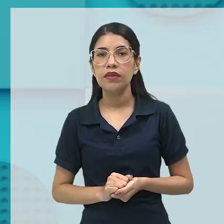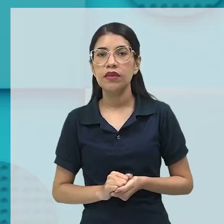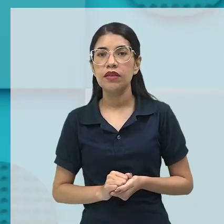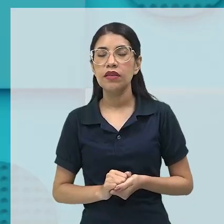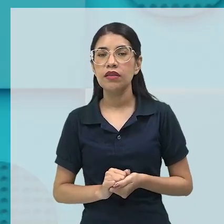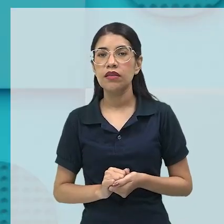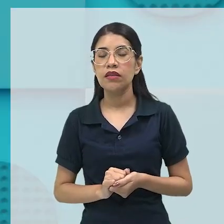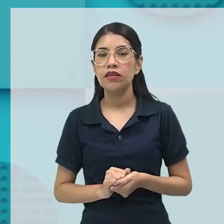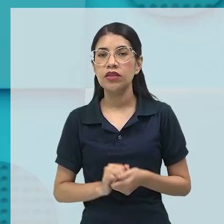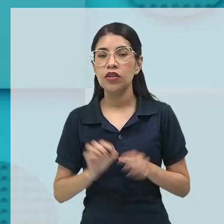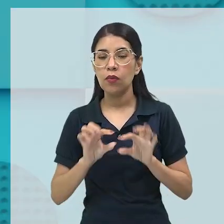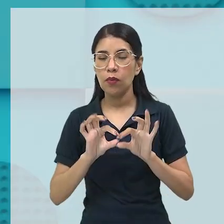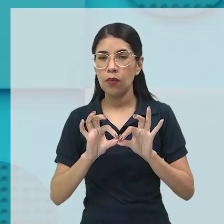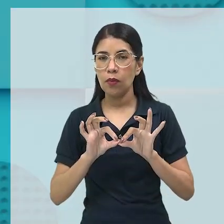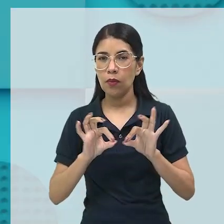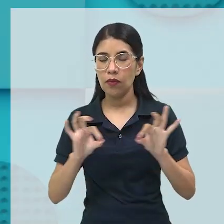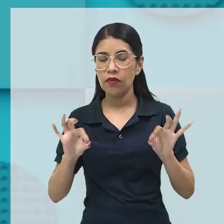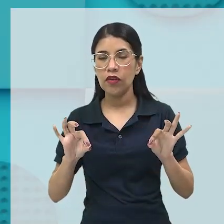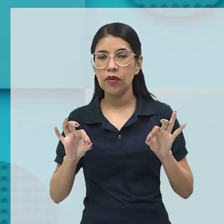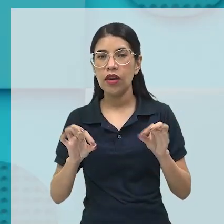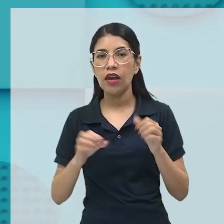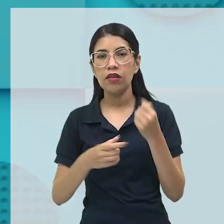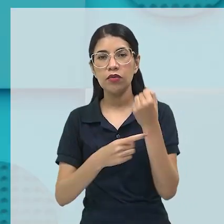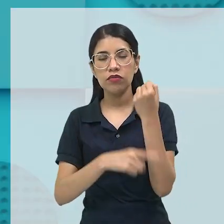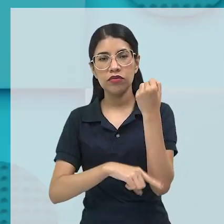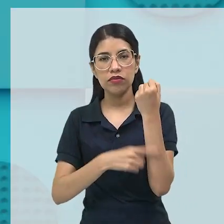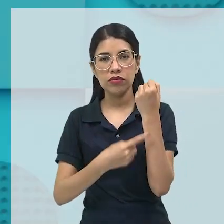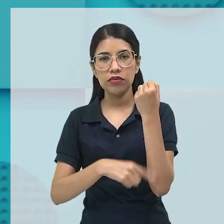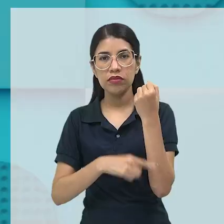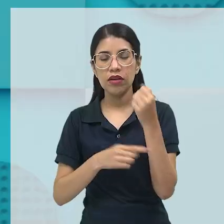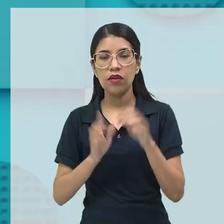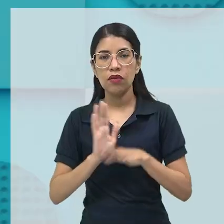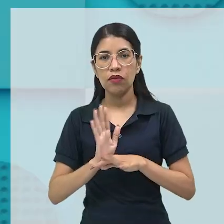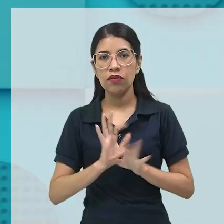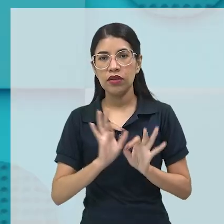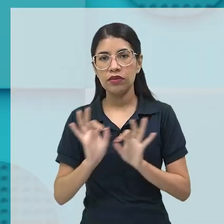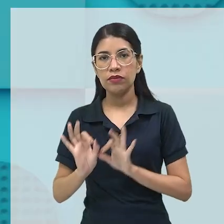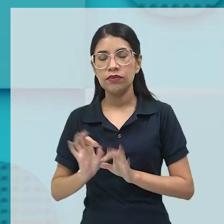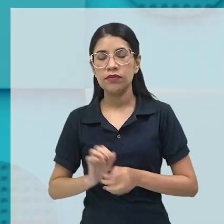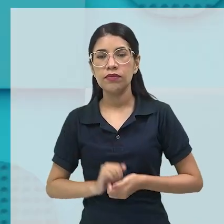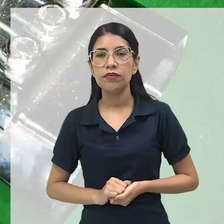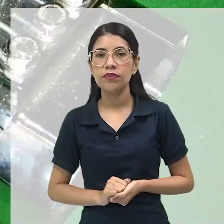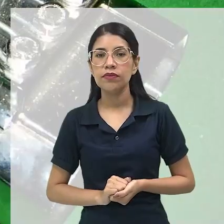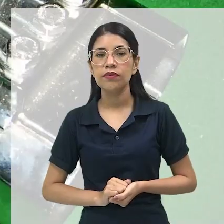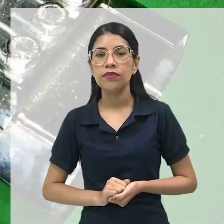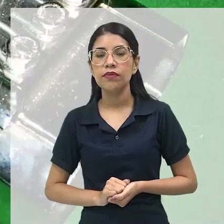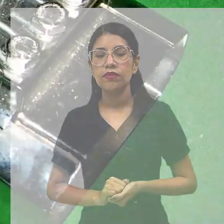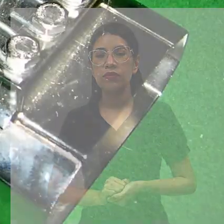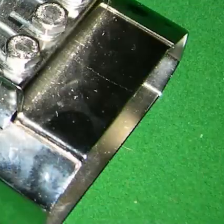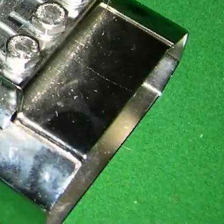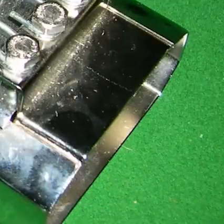um elemento, uma haste, no instrumento musical. Vamos ver agora o vídeo que mostra pra gente o reco-reco.